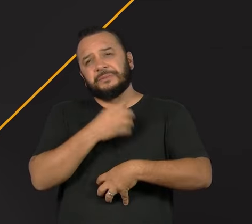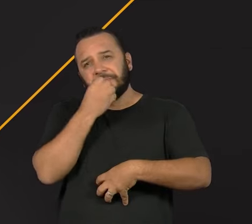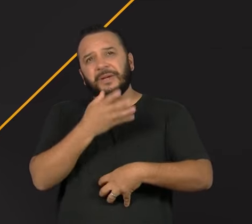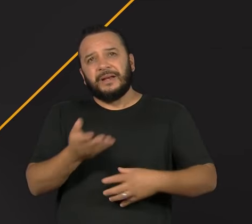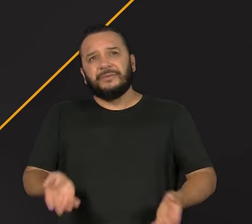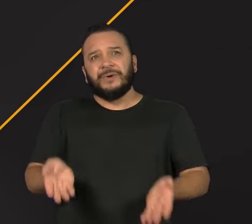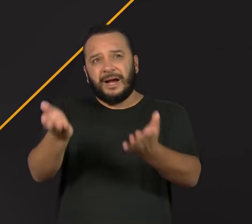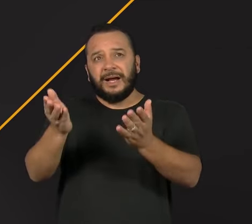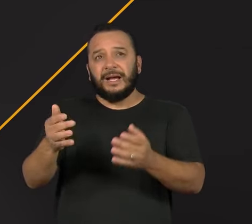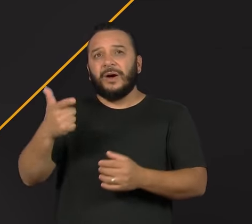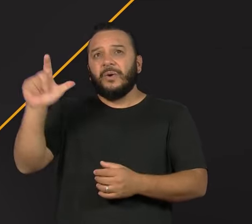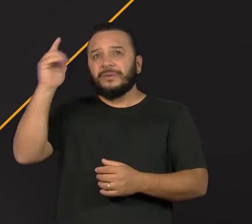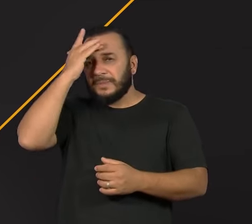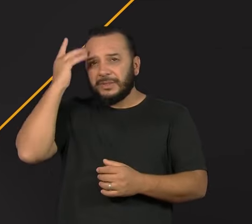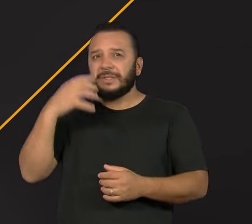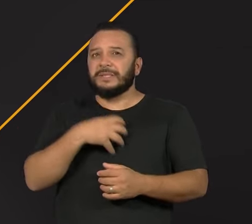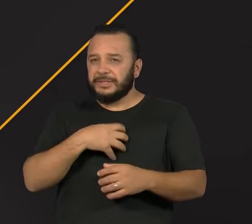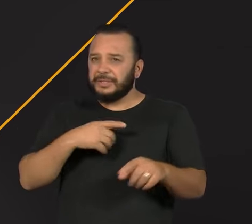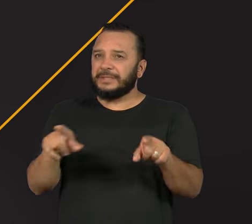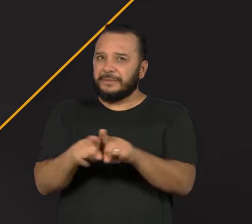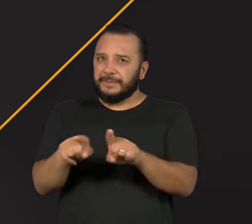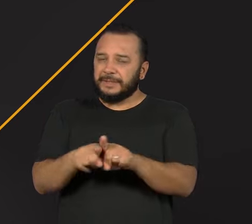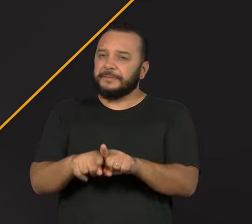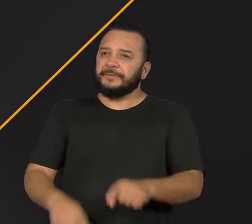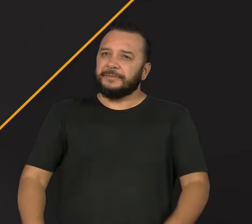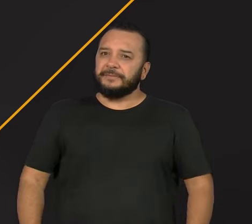agora, eu queria que as outras pessoas aqui sintam.